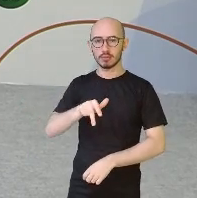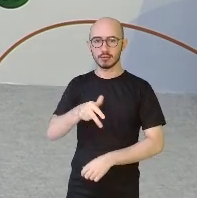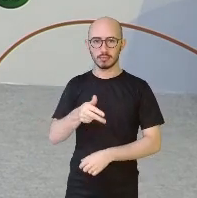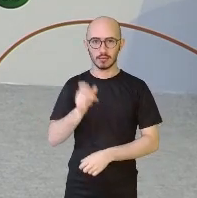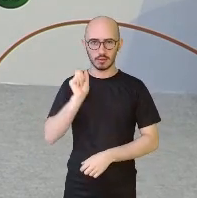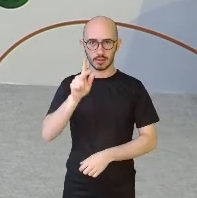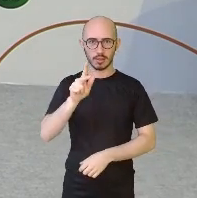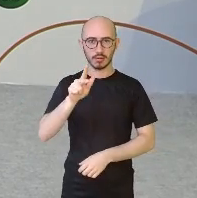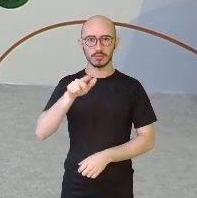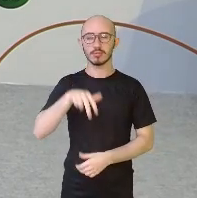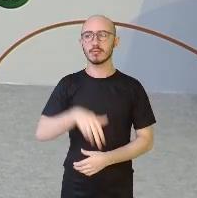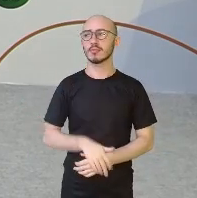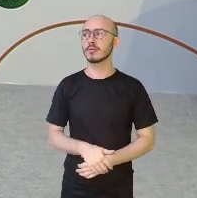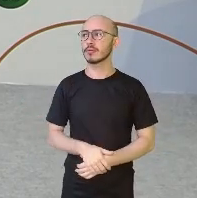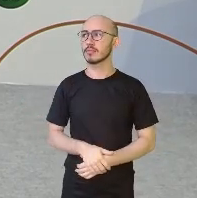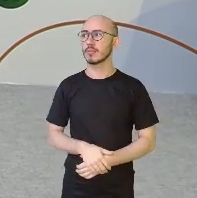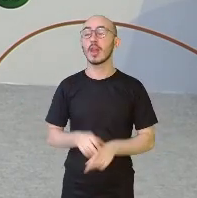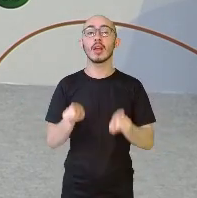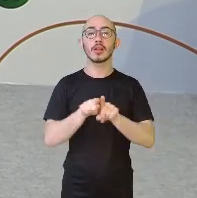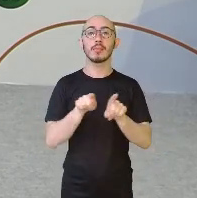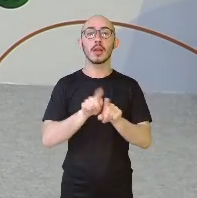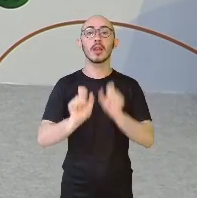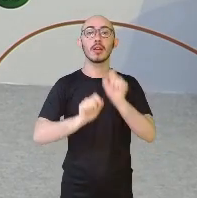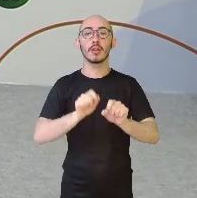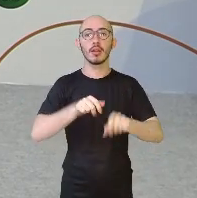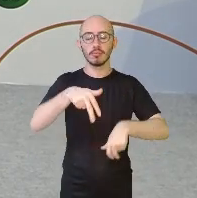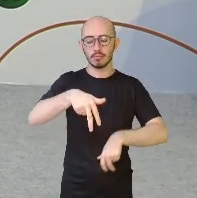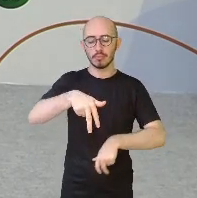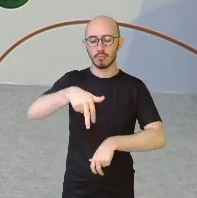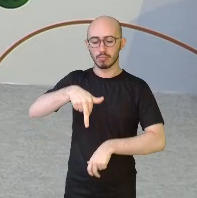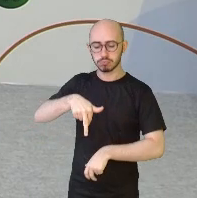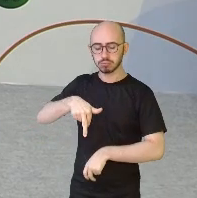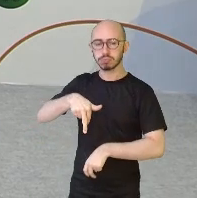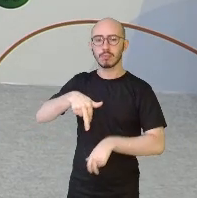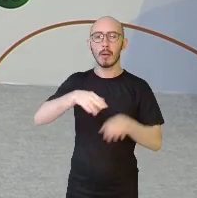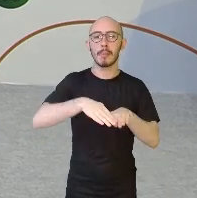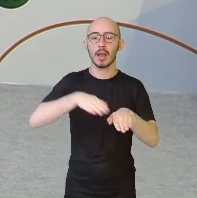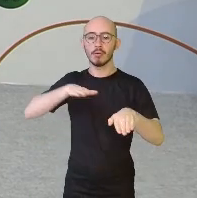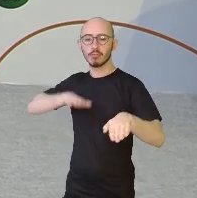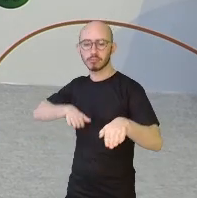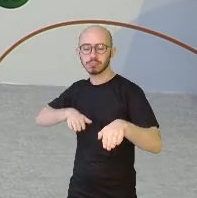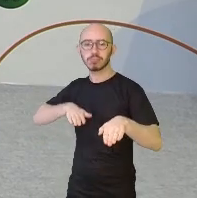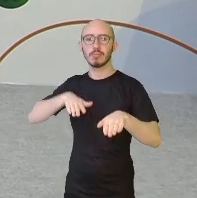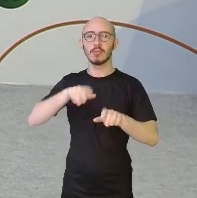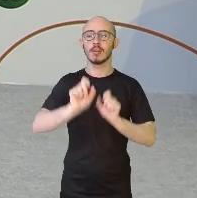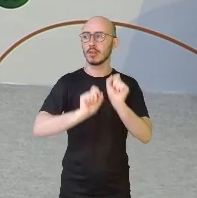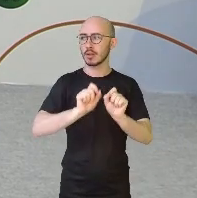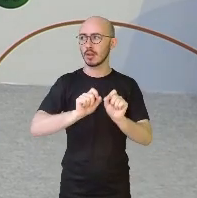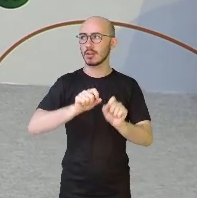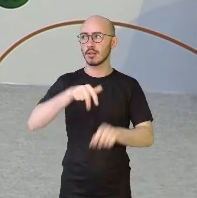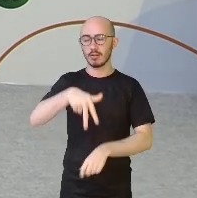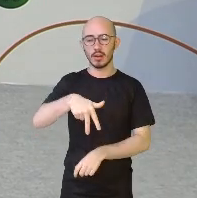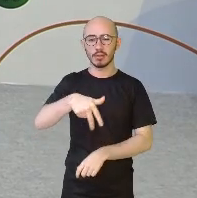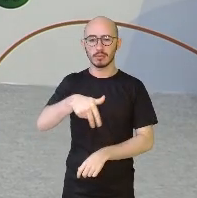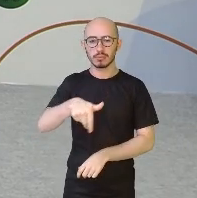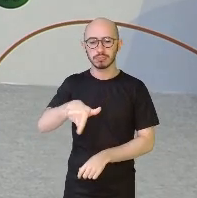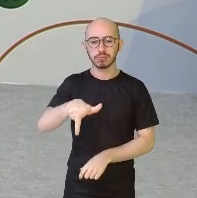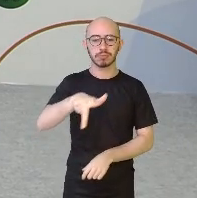paralela, ou você pode parar com o pé lá atrás. Pois é, então tá aqui, ó, e puxou atrás. E